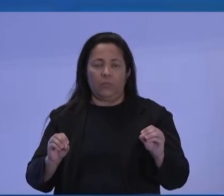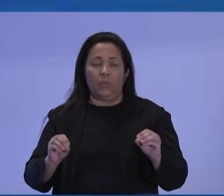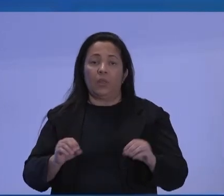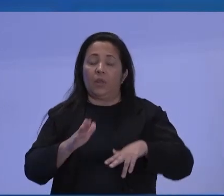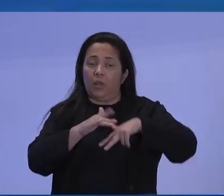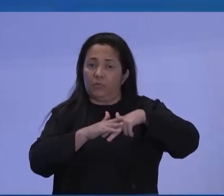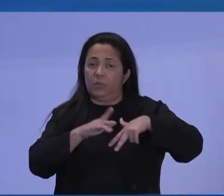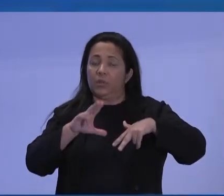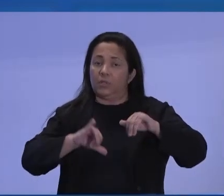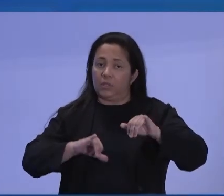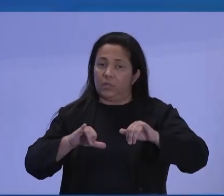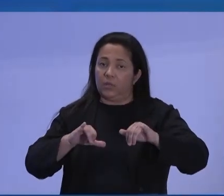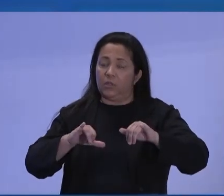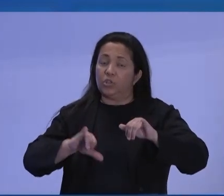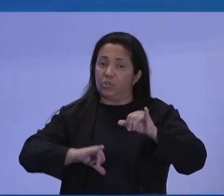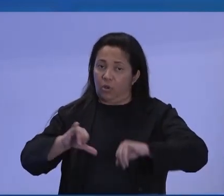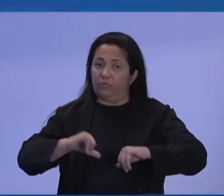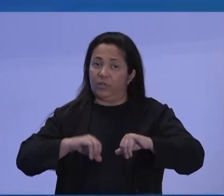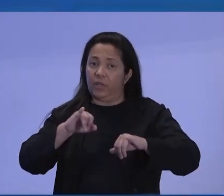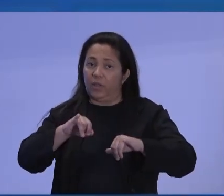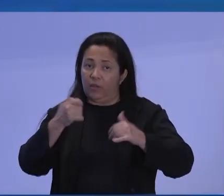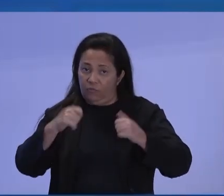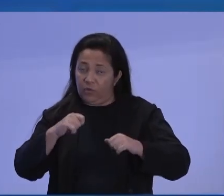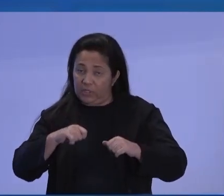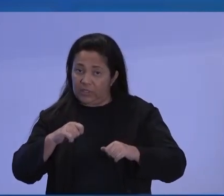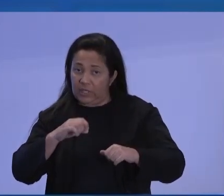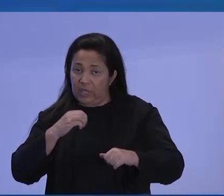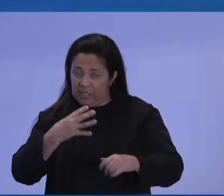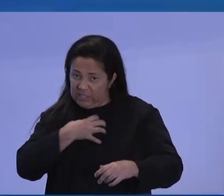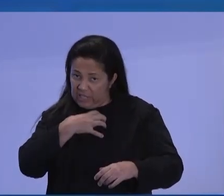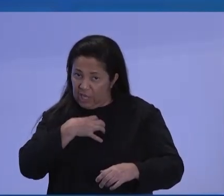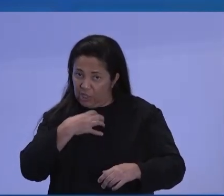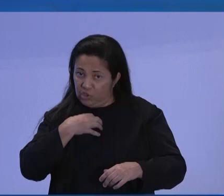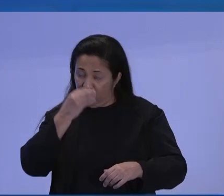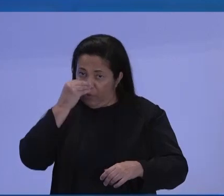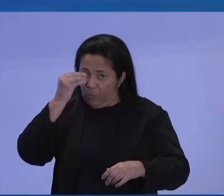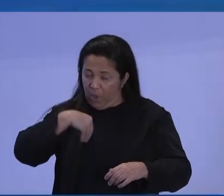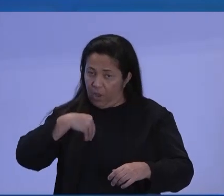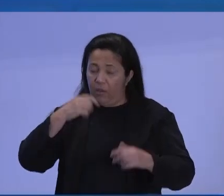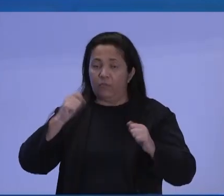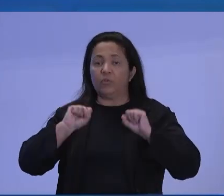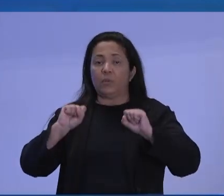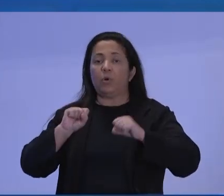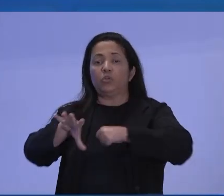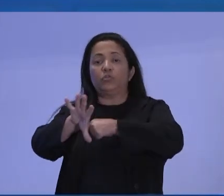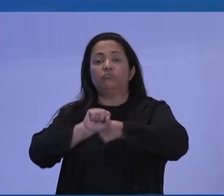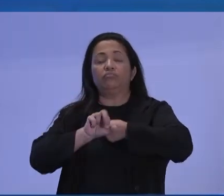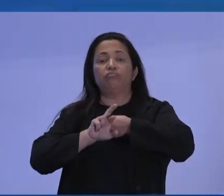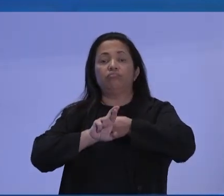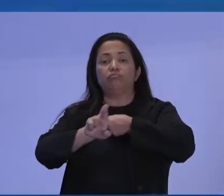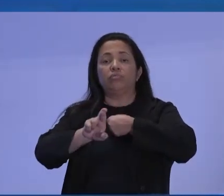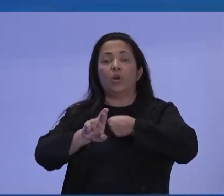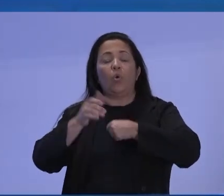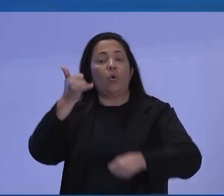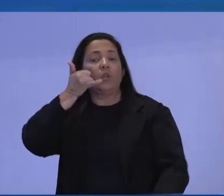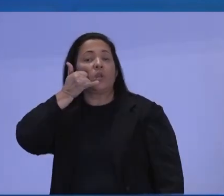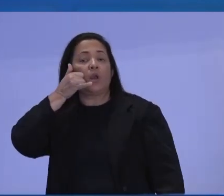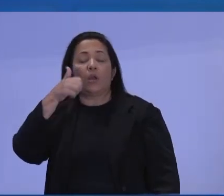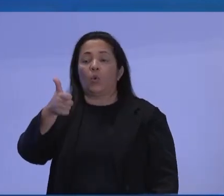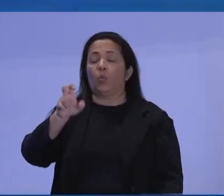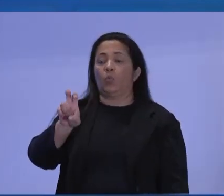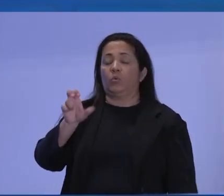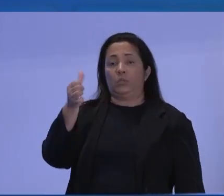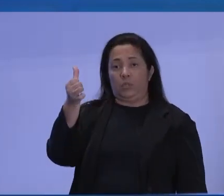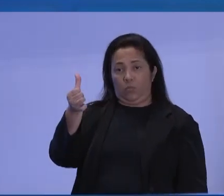as ouvidorias de saúde e pelo Disque Saúde, 136 do Ministério da Saúde ou pelo 156 do Governo